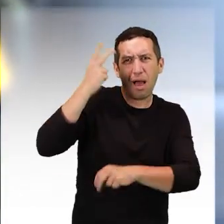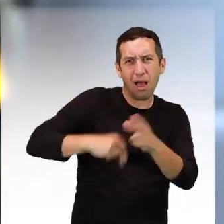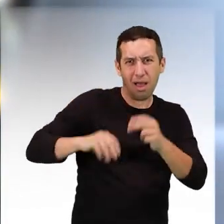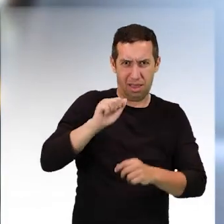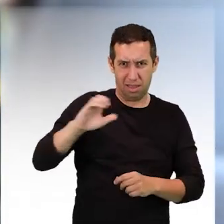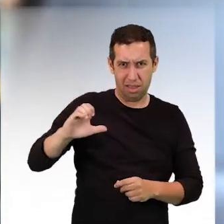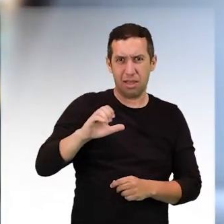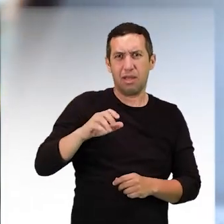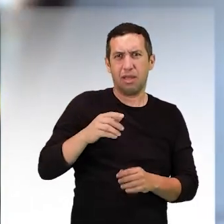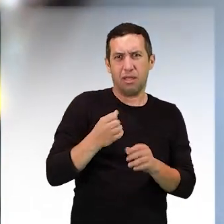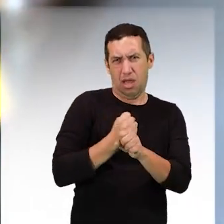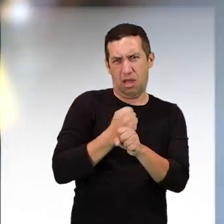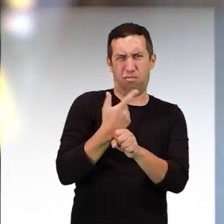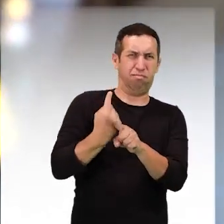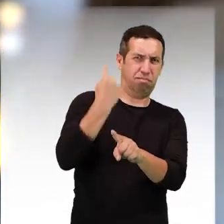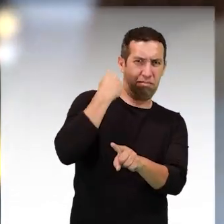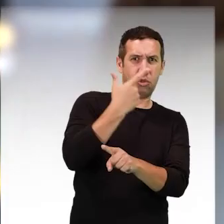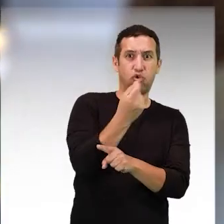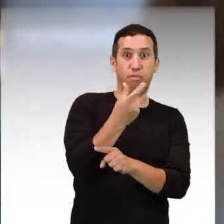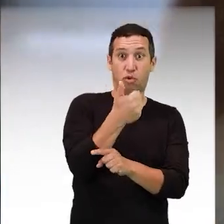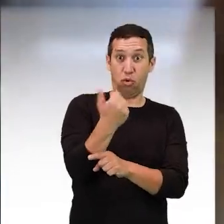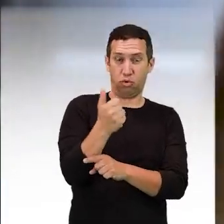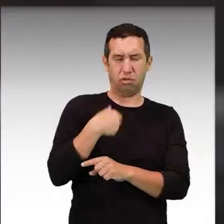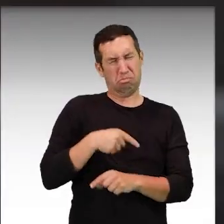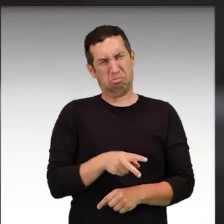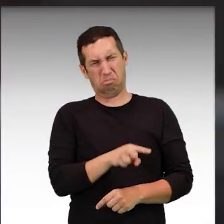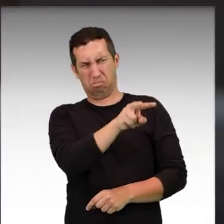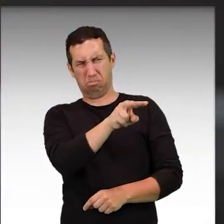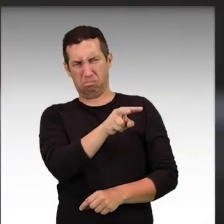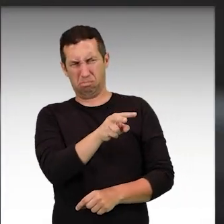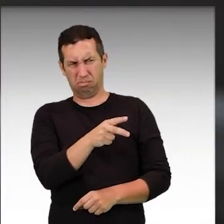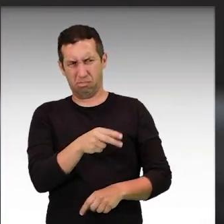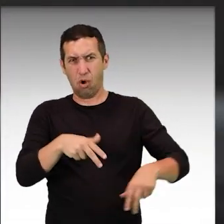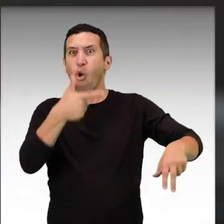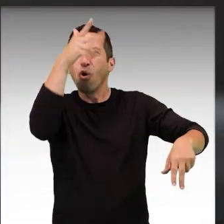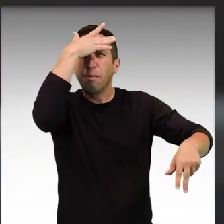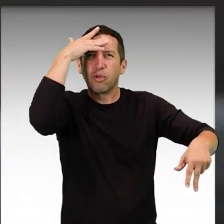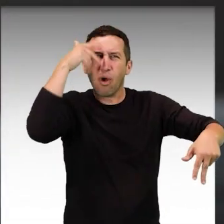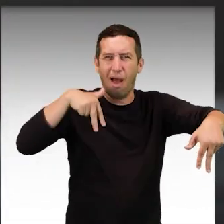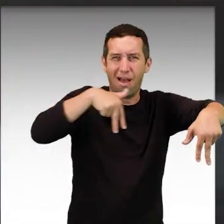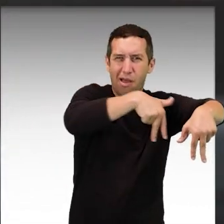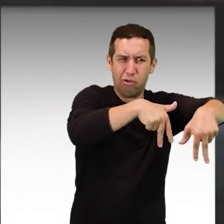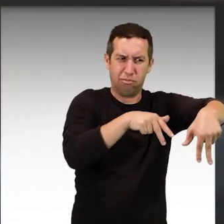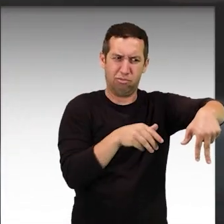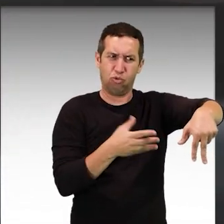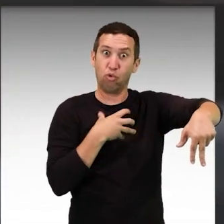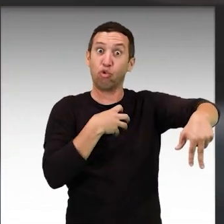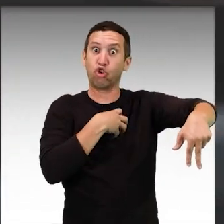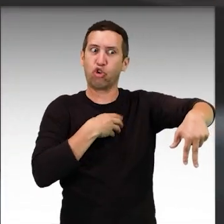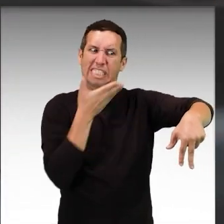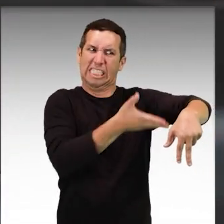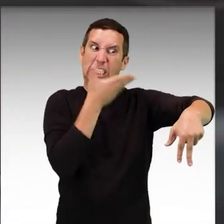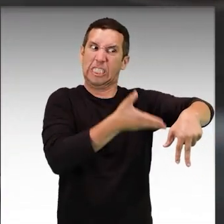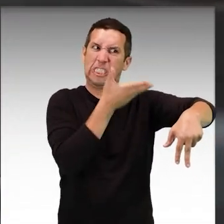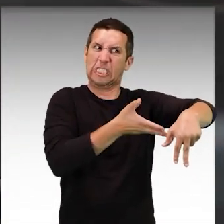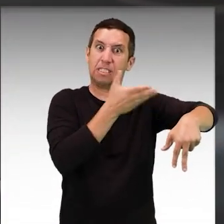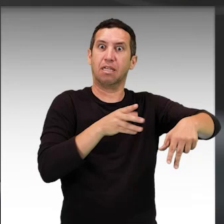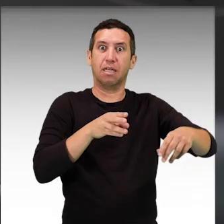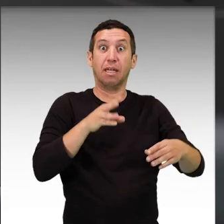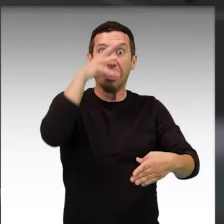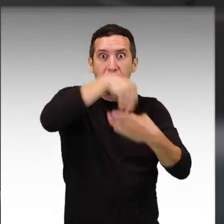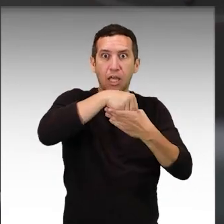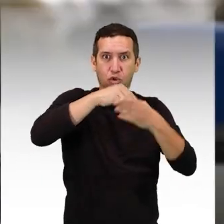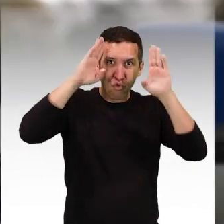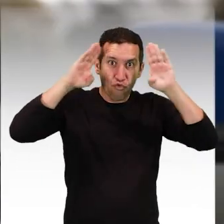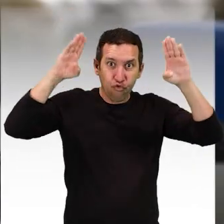de pessoas no ano de 2011, depois de desconfiar do modo como o acompanhante dela a tratava durante um